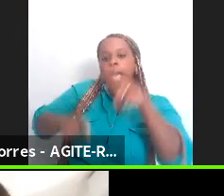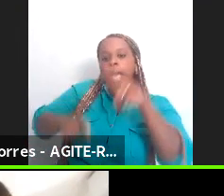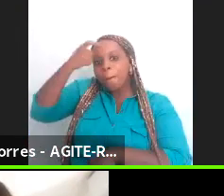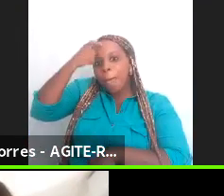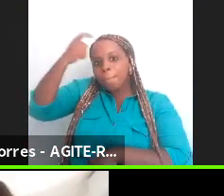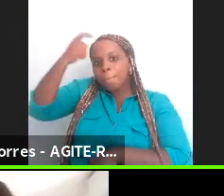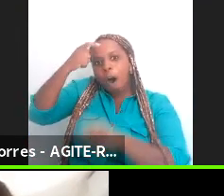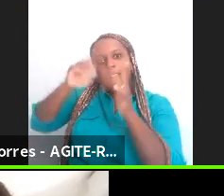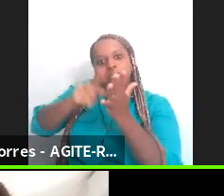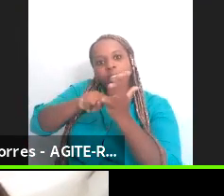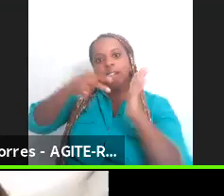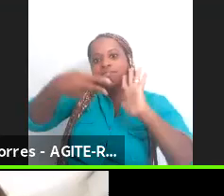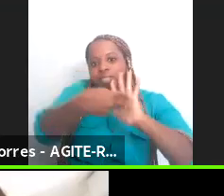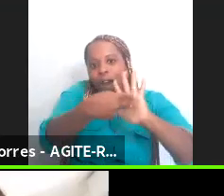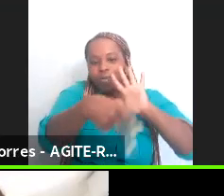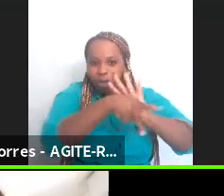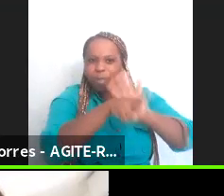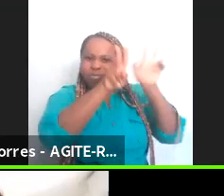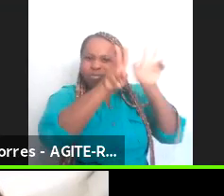eu com certeza